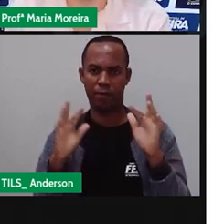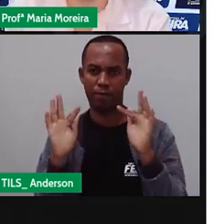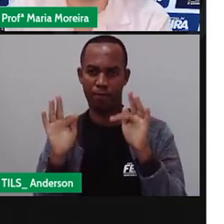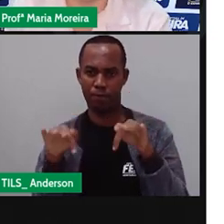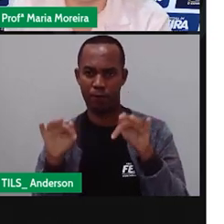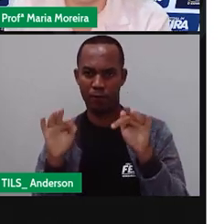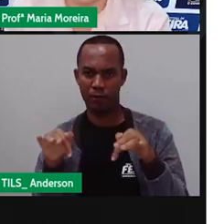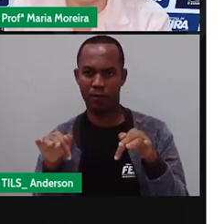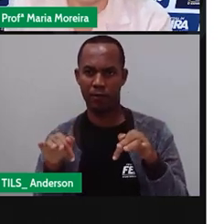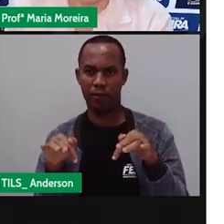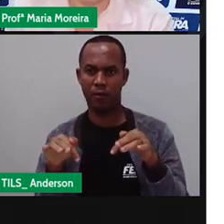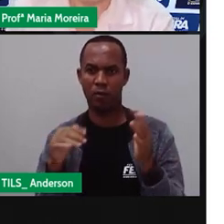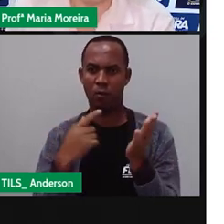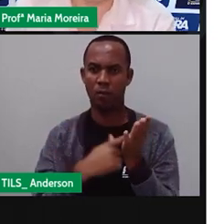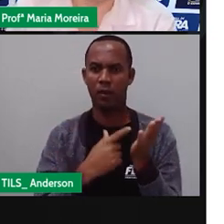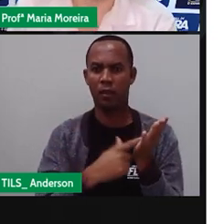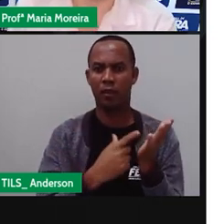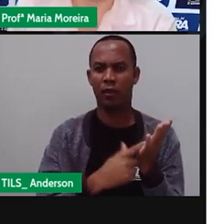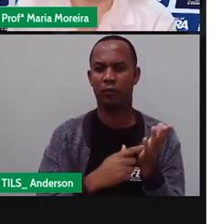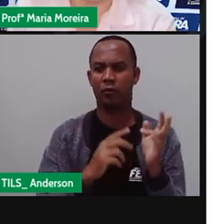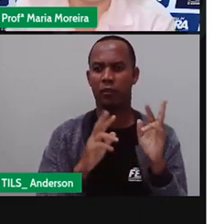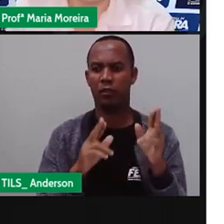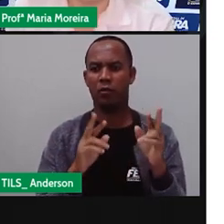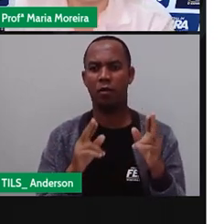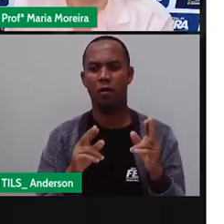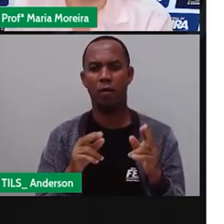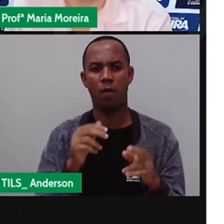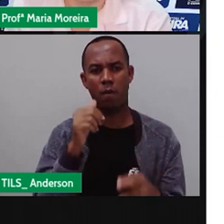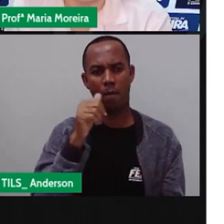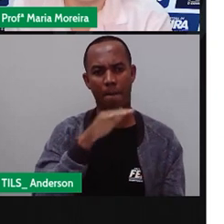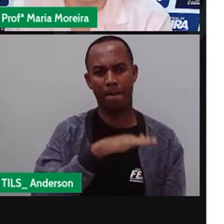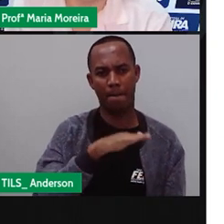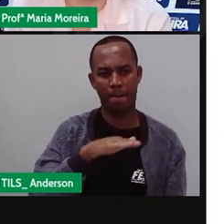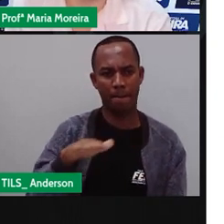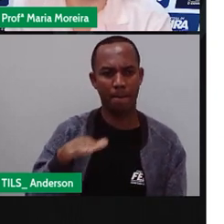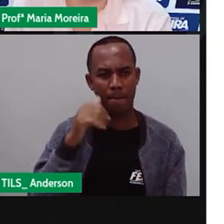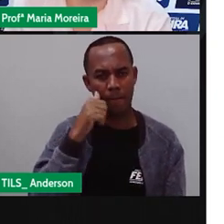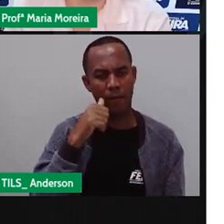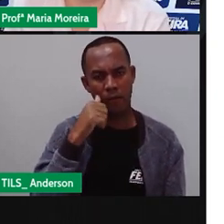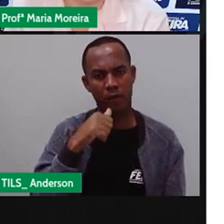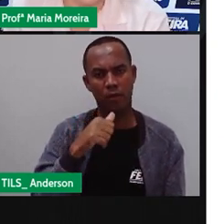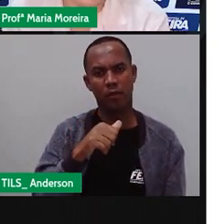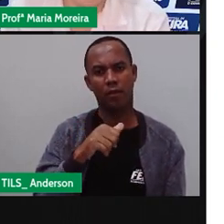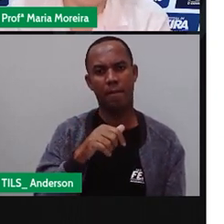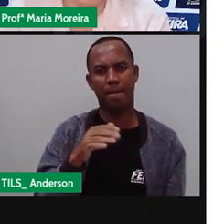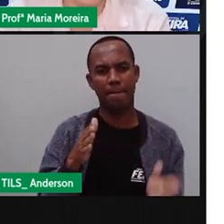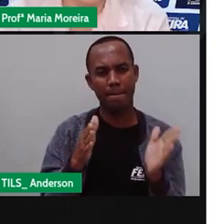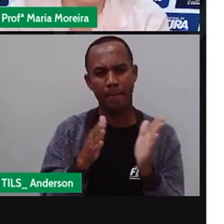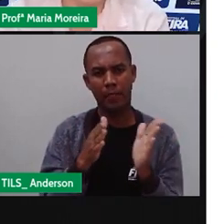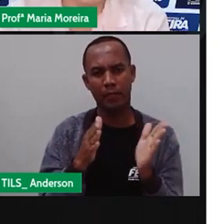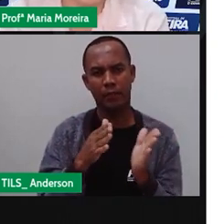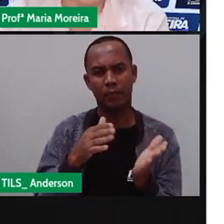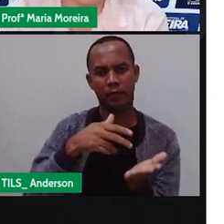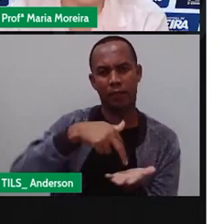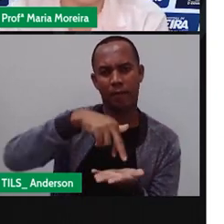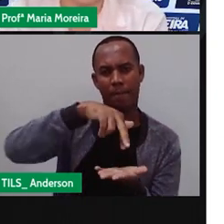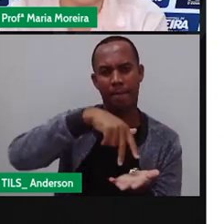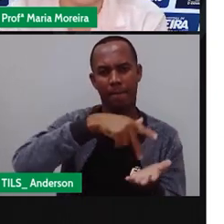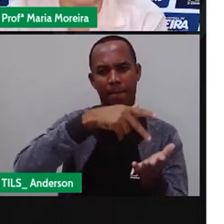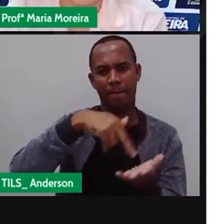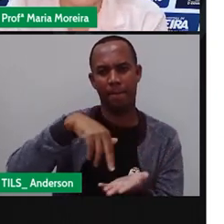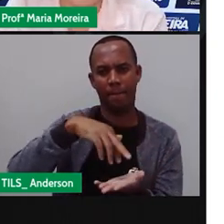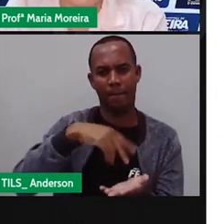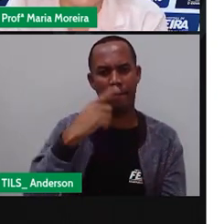ela combina entre si, como é o caso de menina, pequenina e bailarina. Vamos aqui de novo nesse